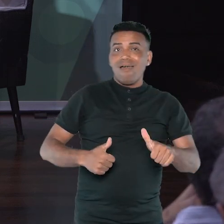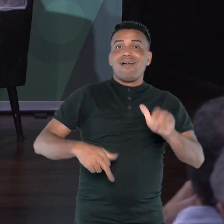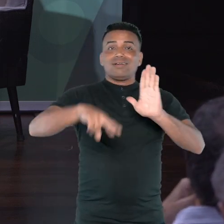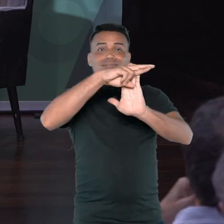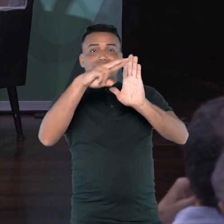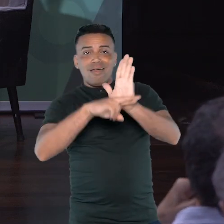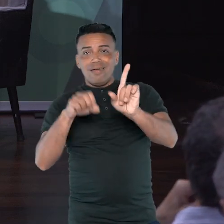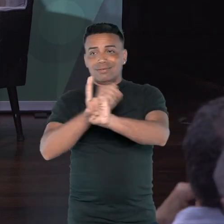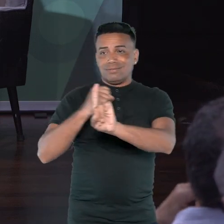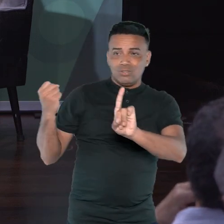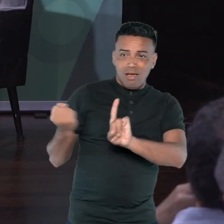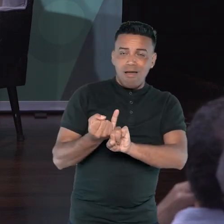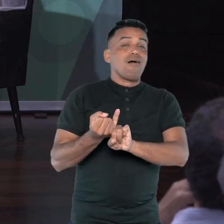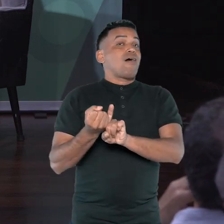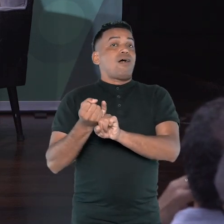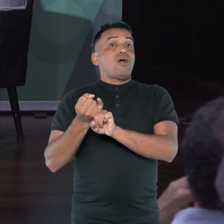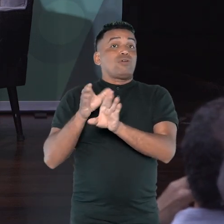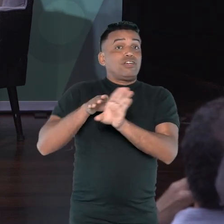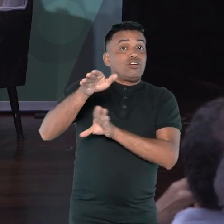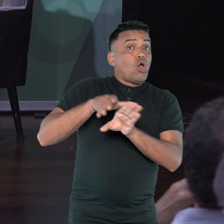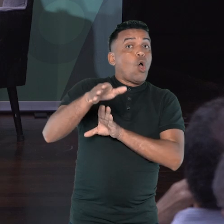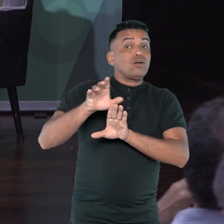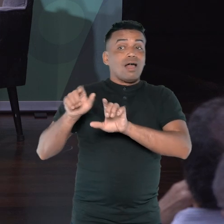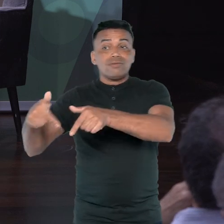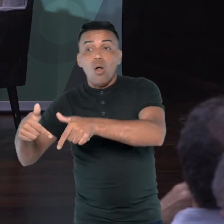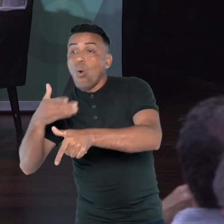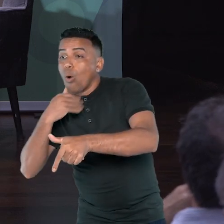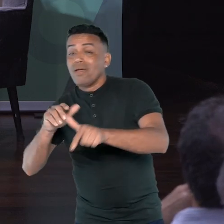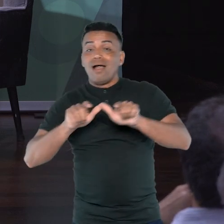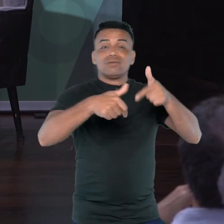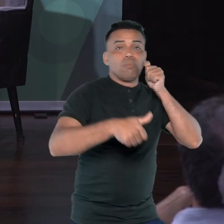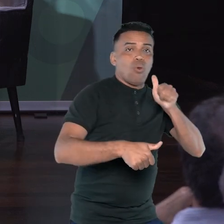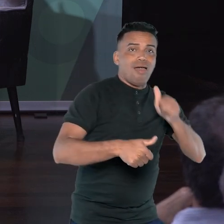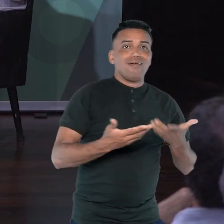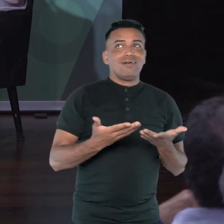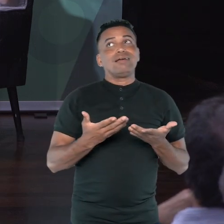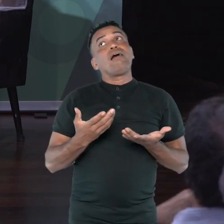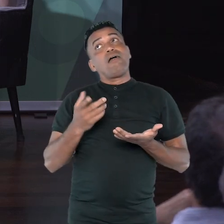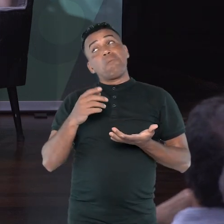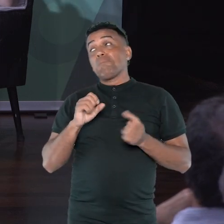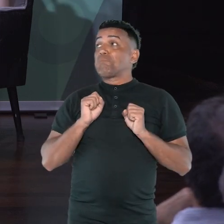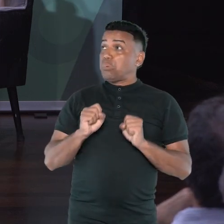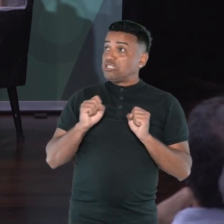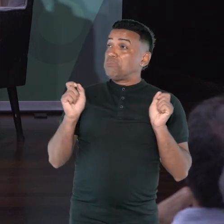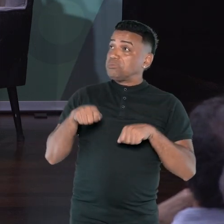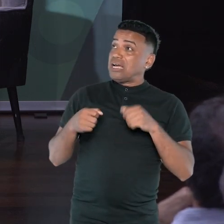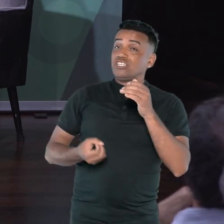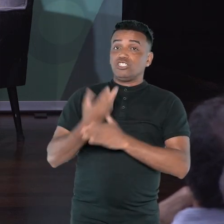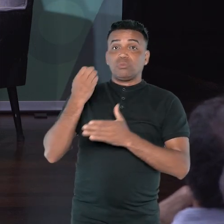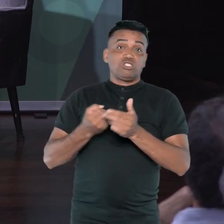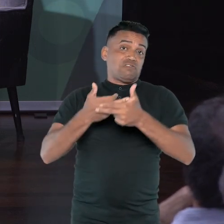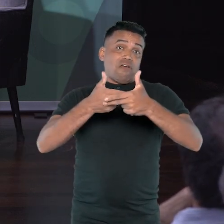as gramáticas sociais que informam como que a gente deve agir, elas seriam produtivas de possibilidades